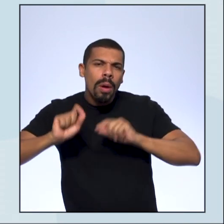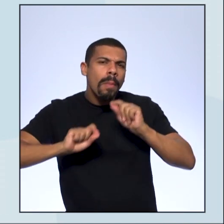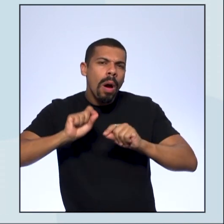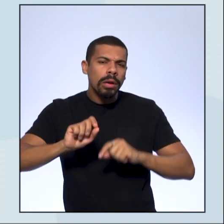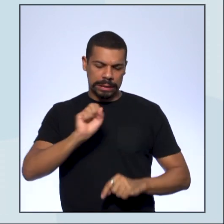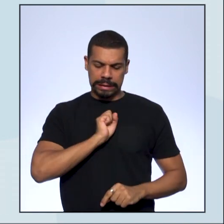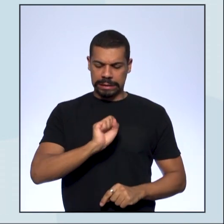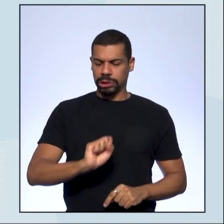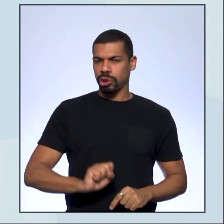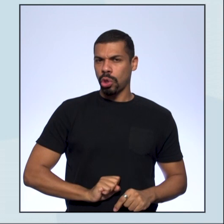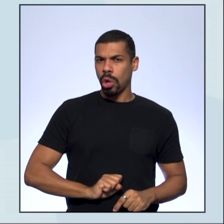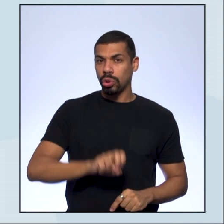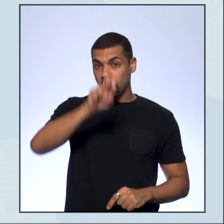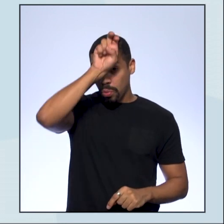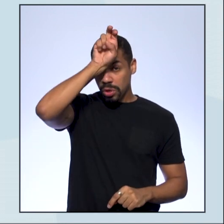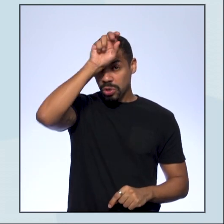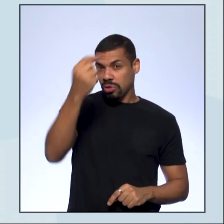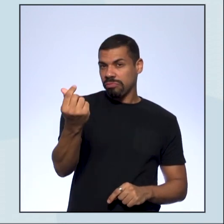gente volta.